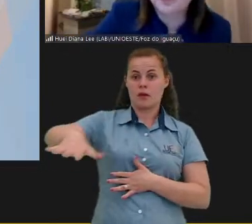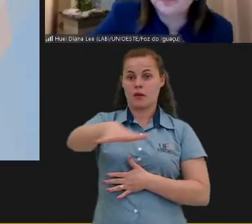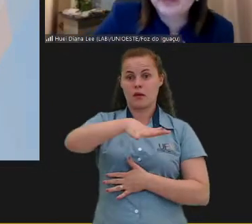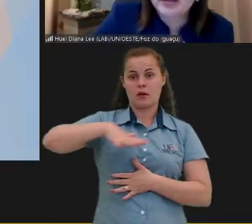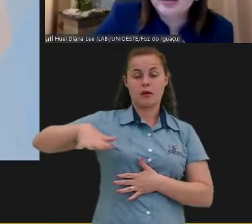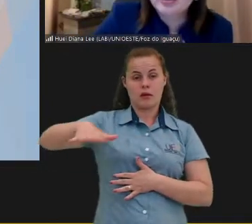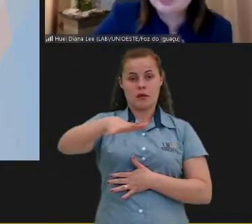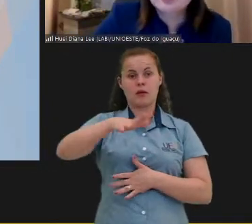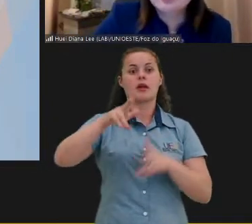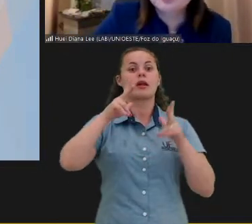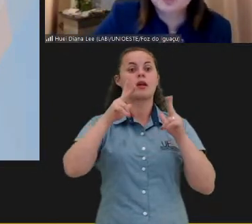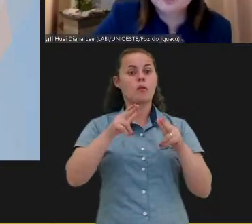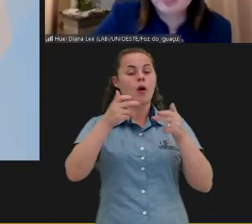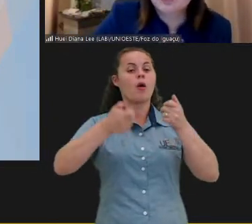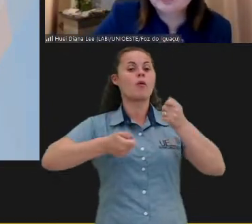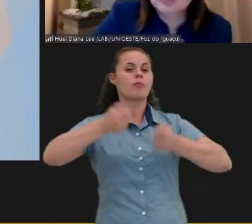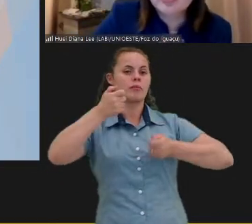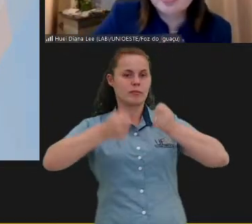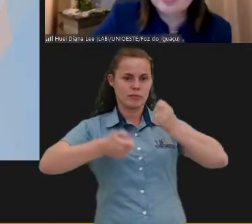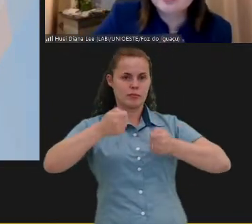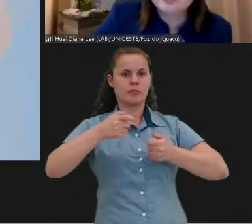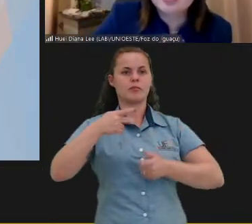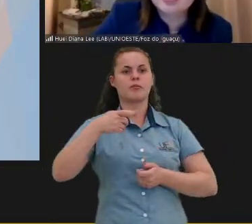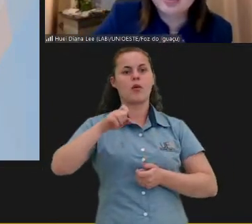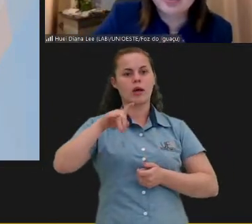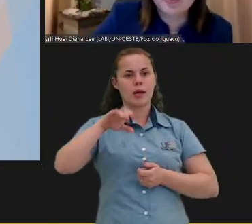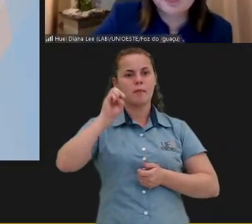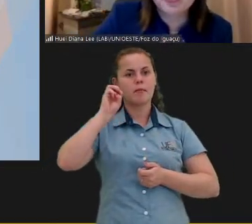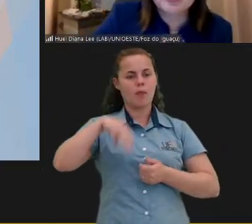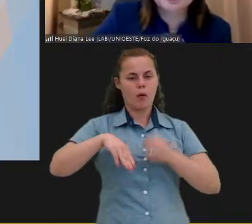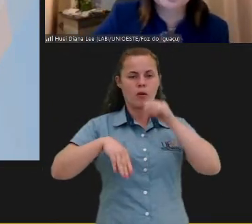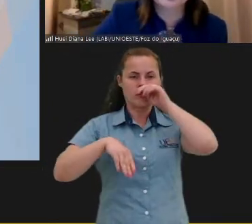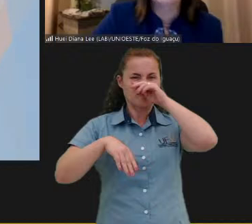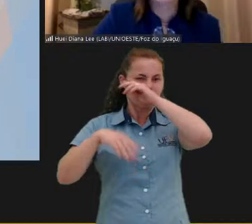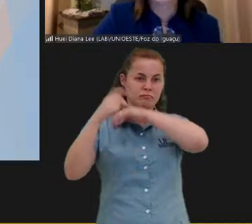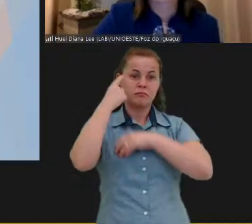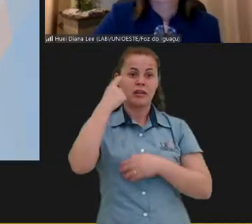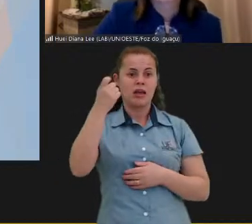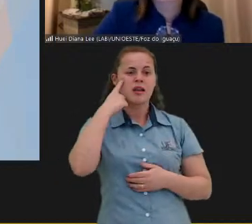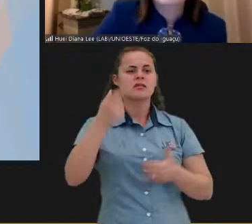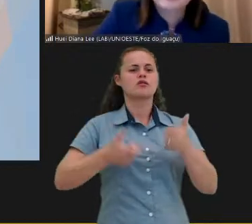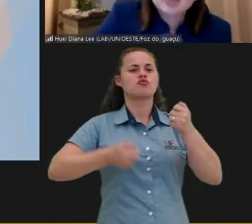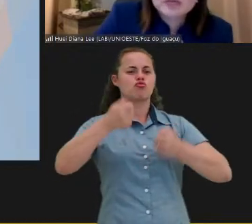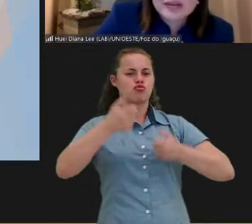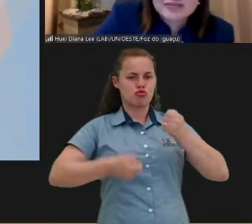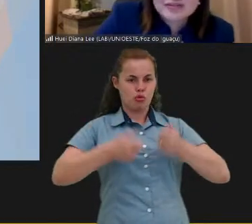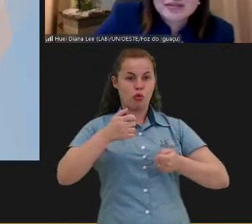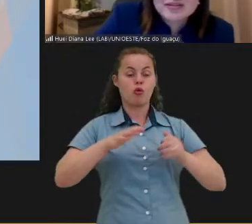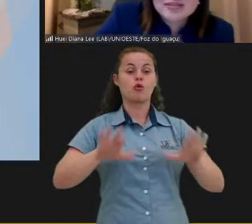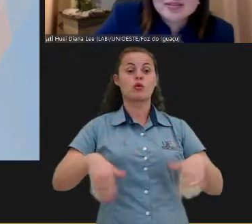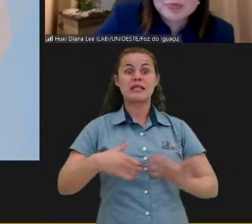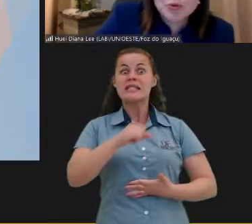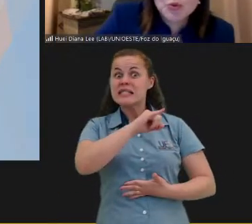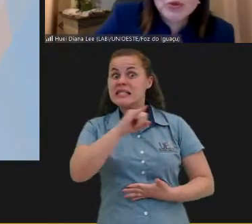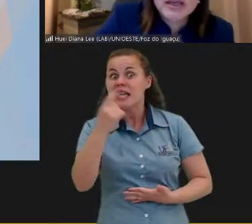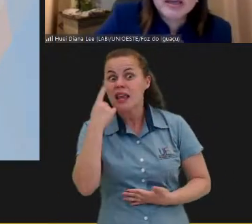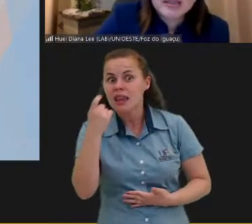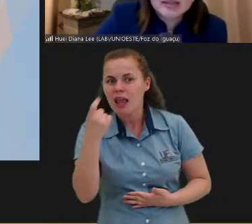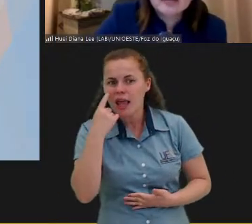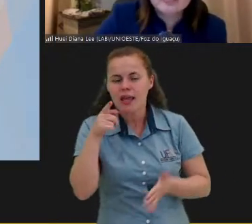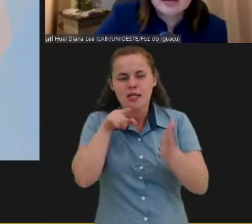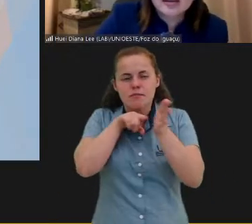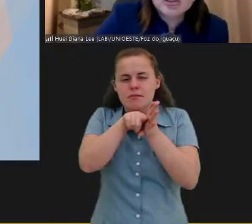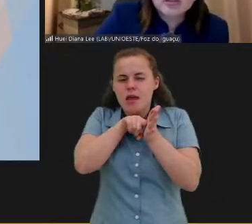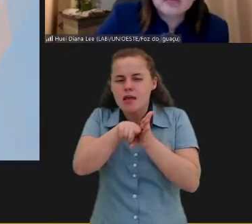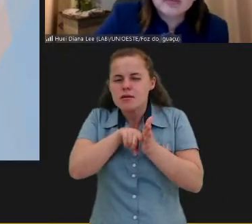Pokémon GO. Isso se transforma em algo tão interessante, né, como foi esse jogo. Para quem tiver interesse, procurem aí